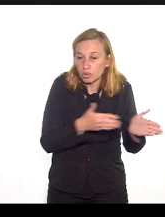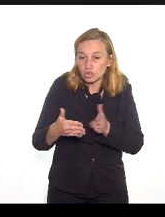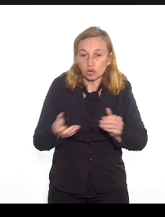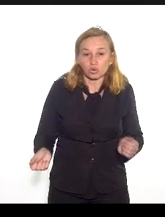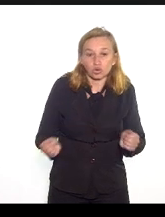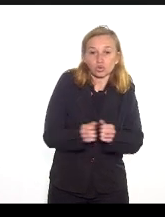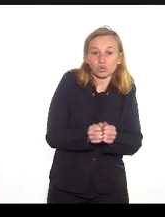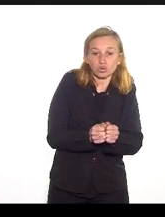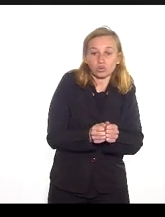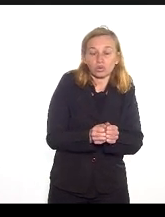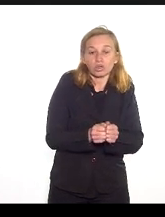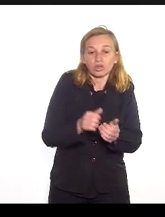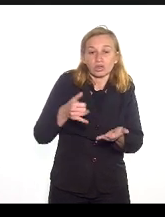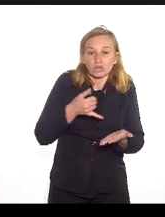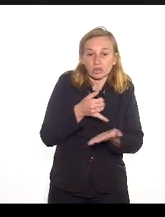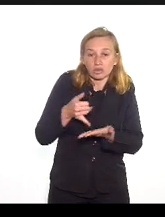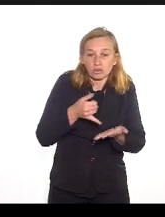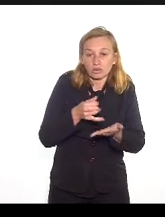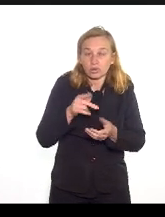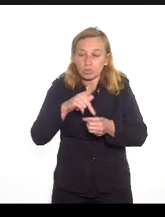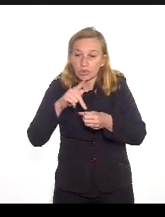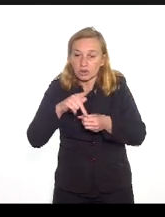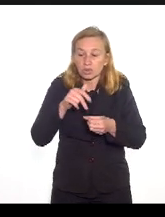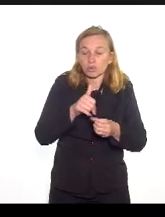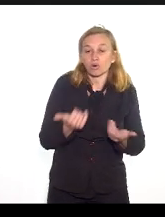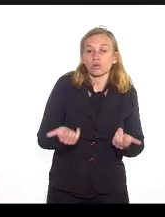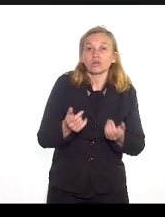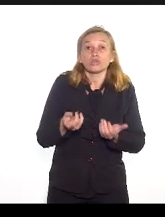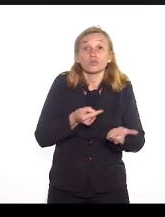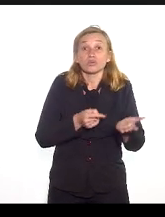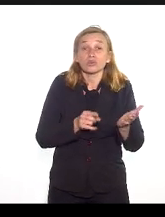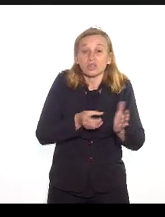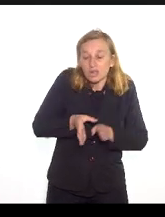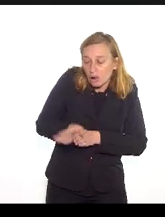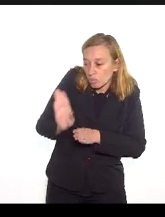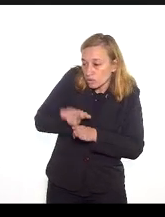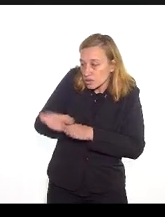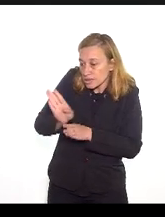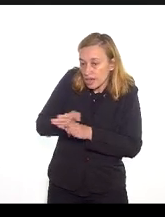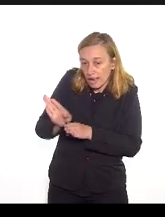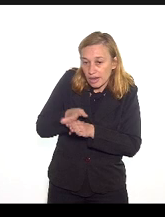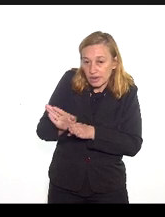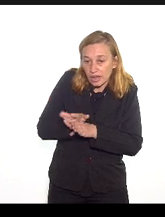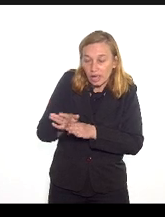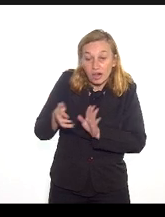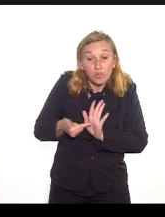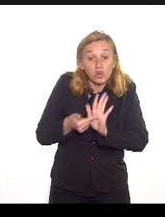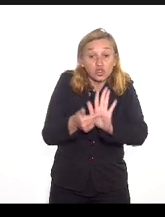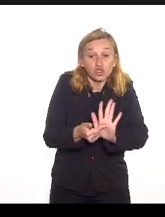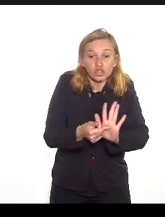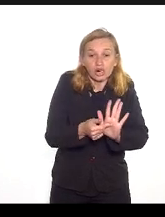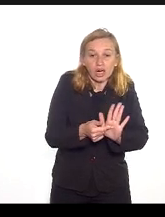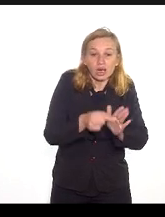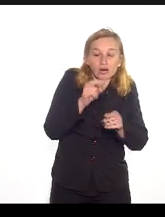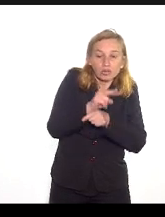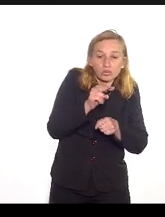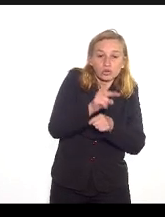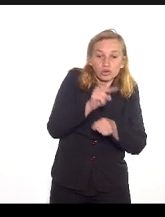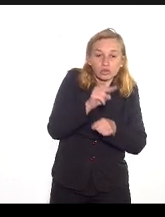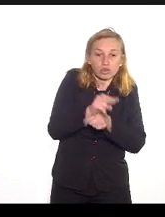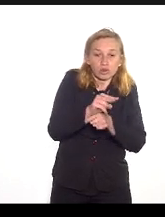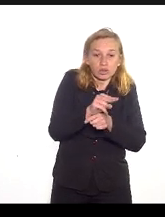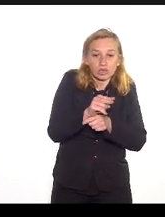Petróleo, né? A Marinha do Brasil nos auxilia a identificar e monitorar o